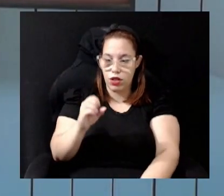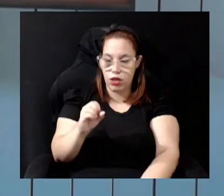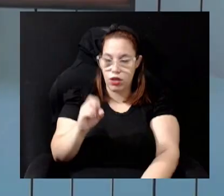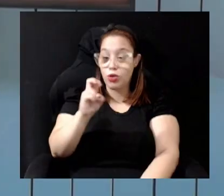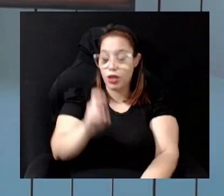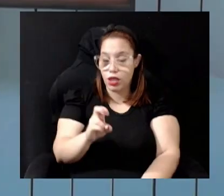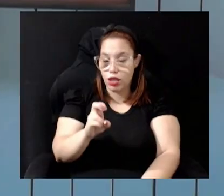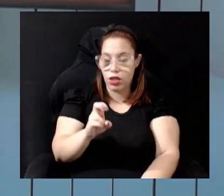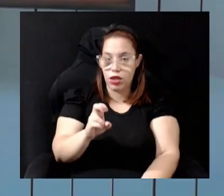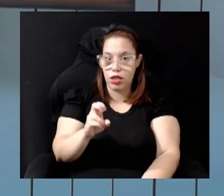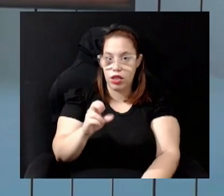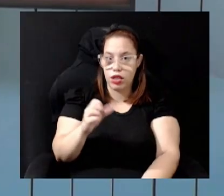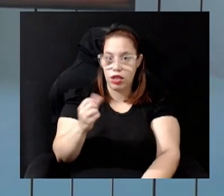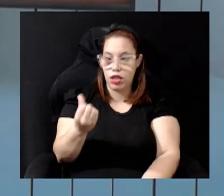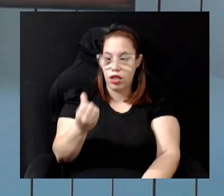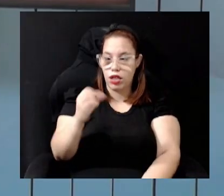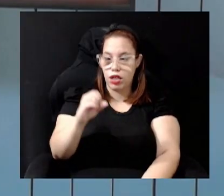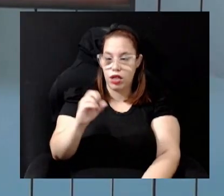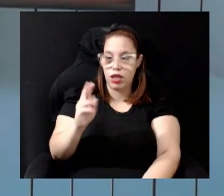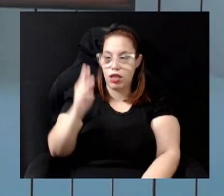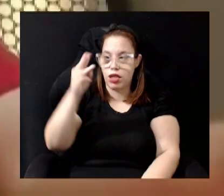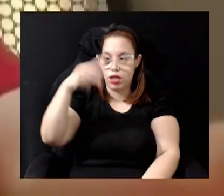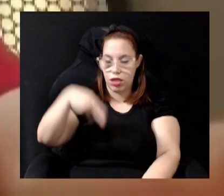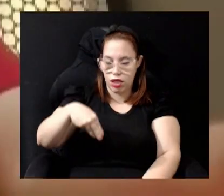km de diferença, isso é muita coisa, né?